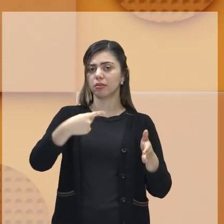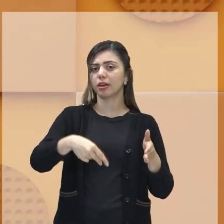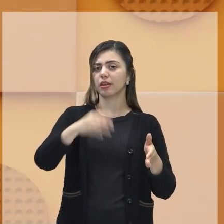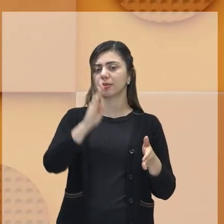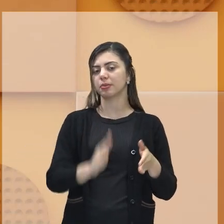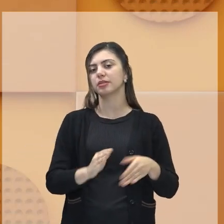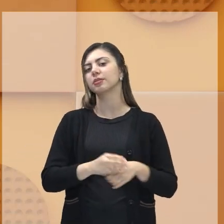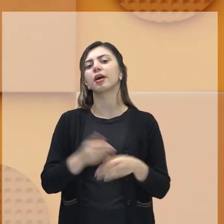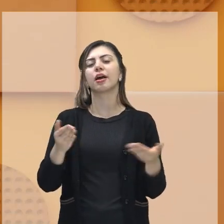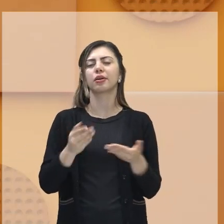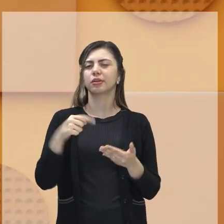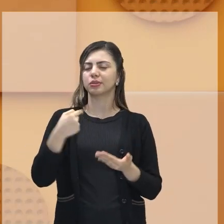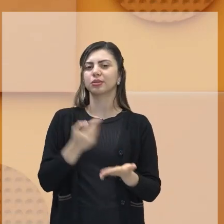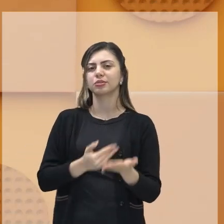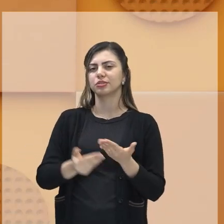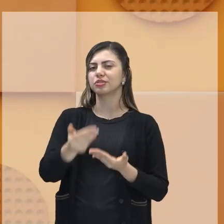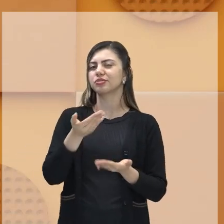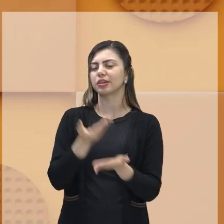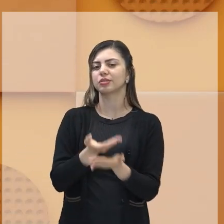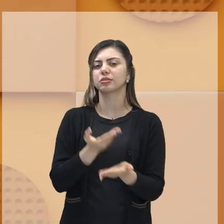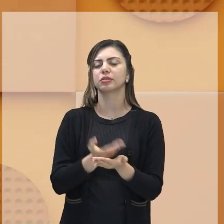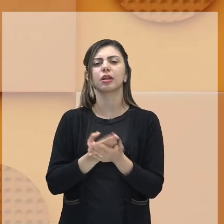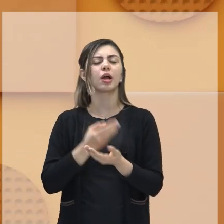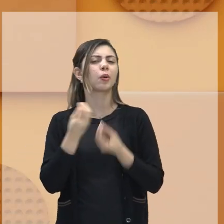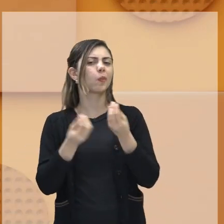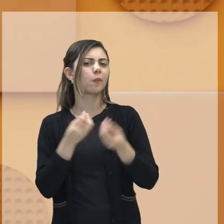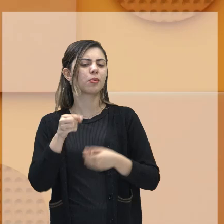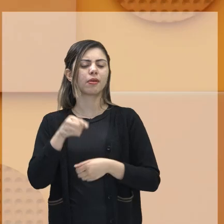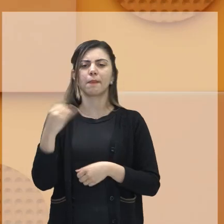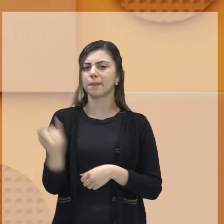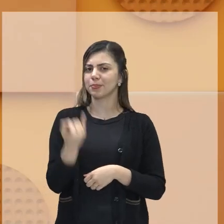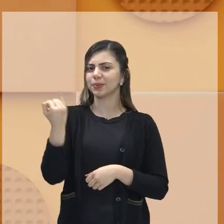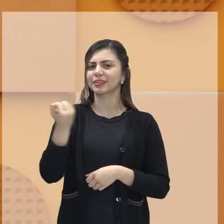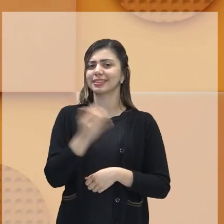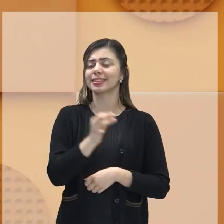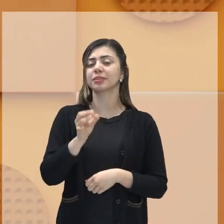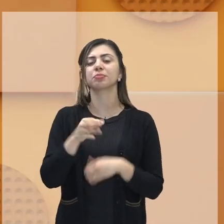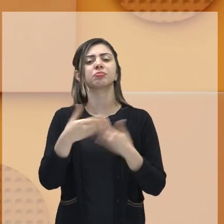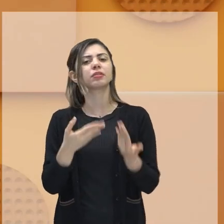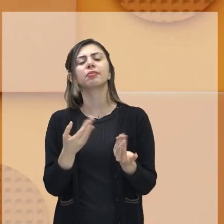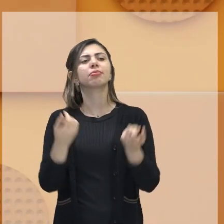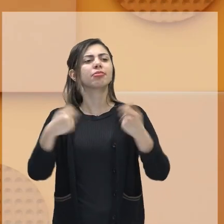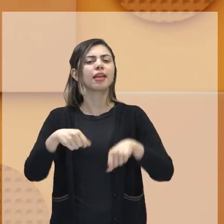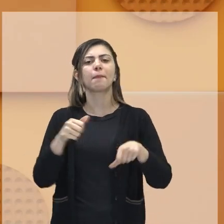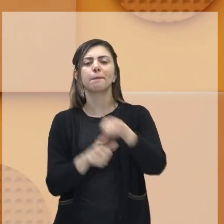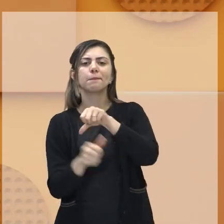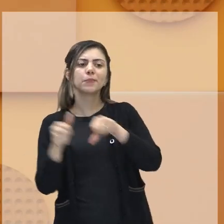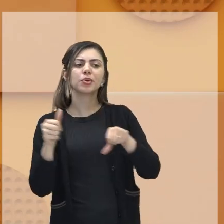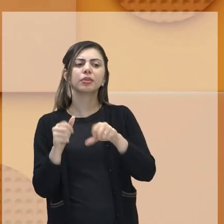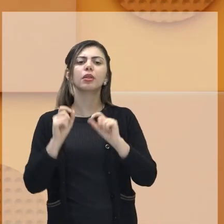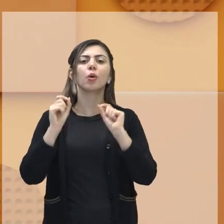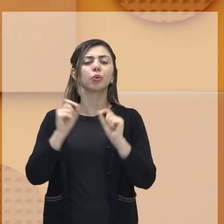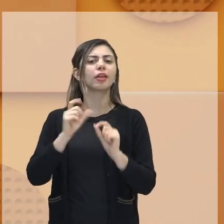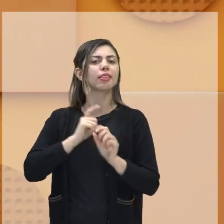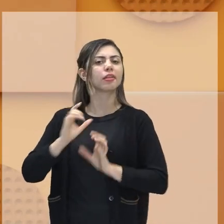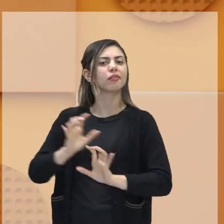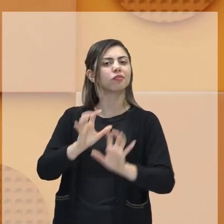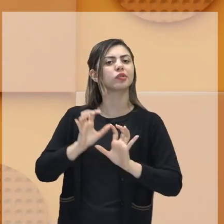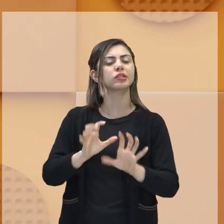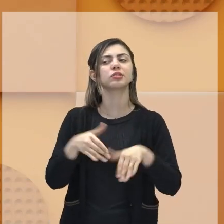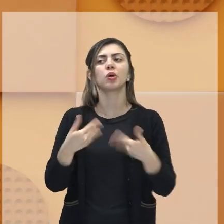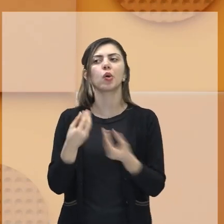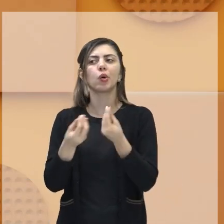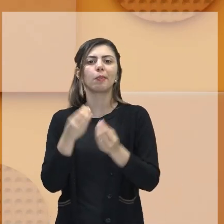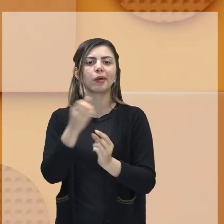Nós vamos verificar justamente isso. Qual era essa importância toda? E o que ele trouxe de modificações? Como é que a economia vai